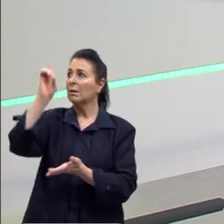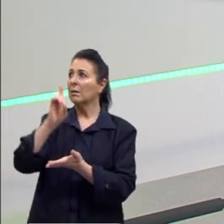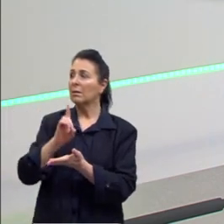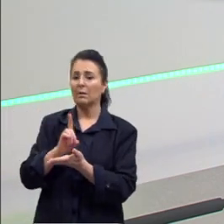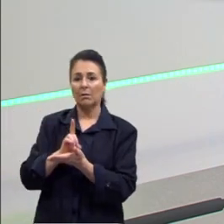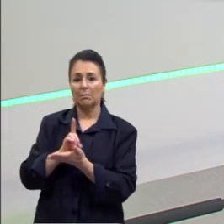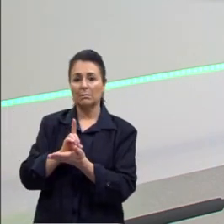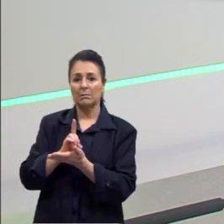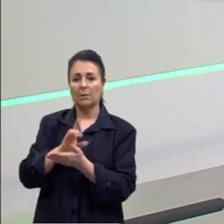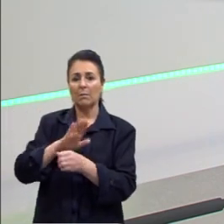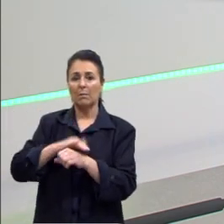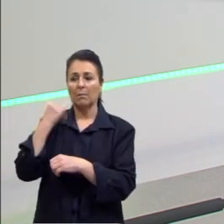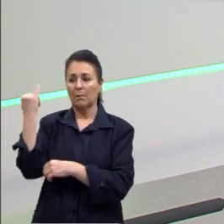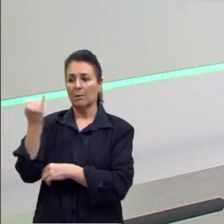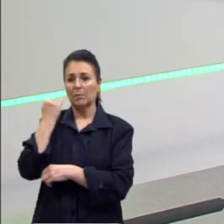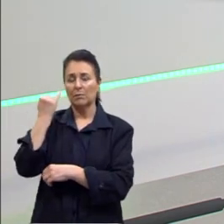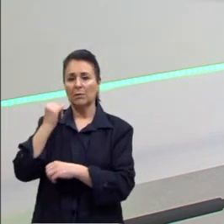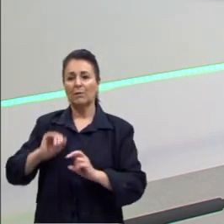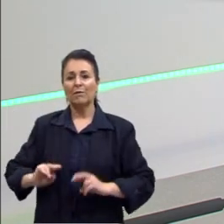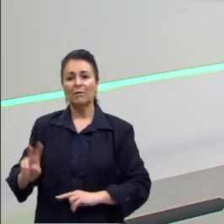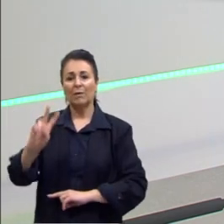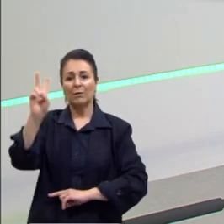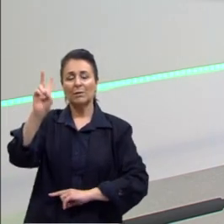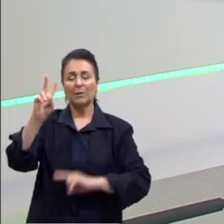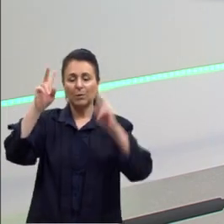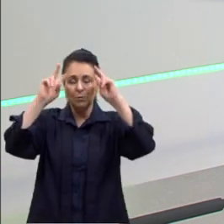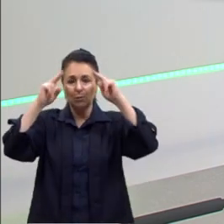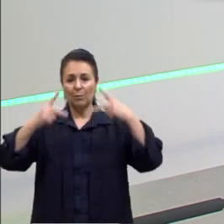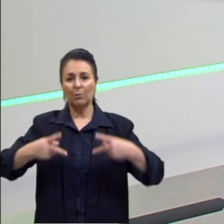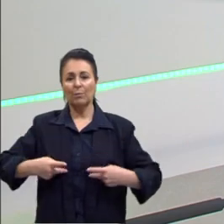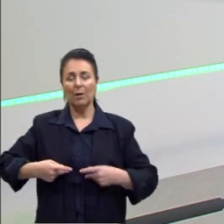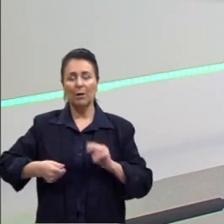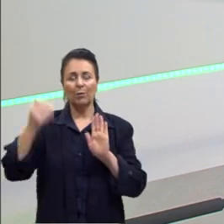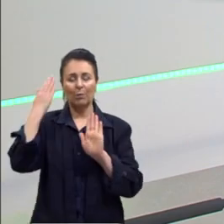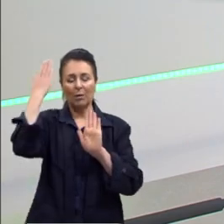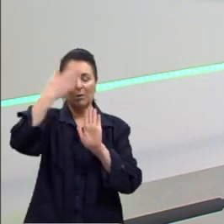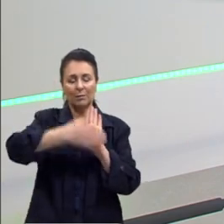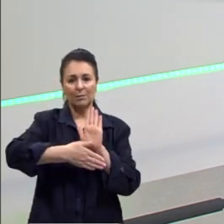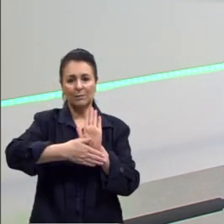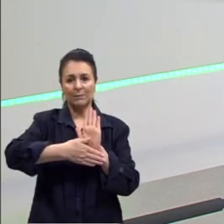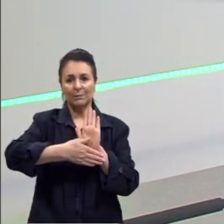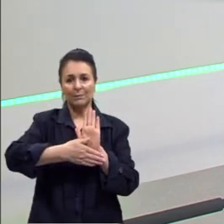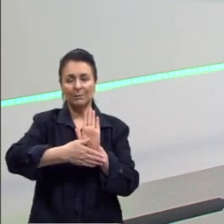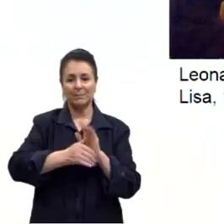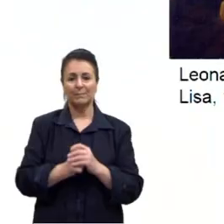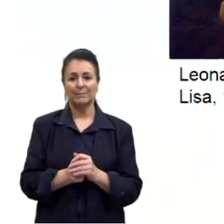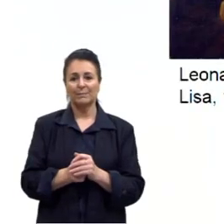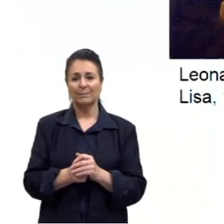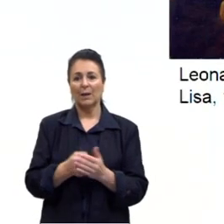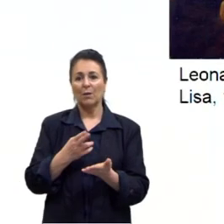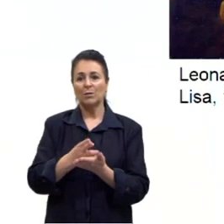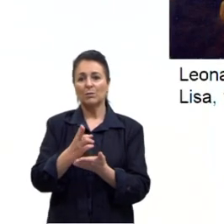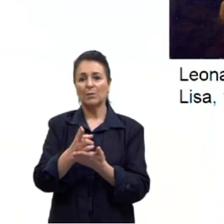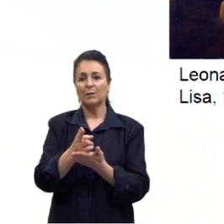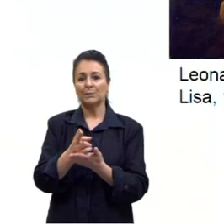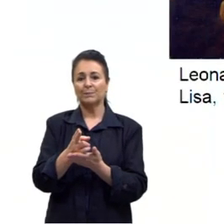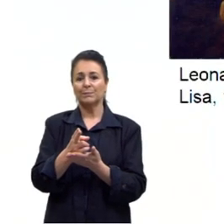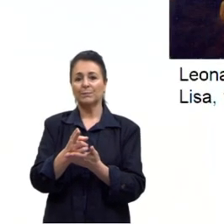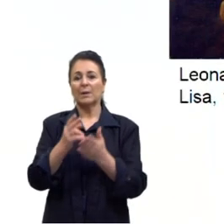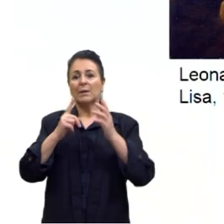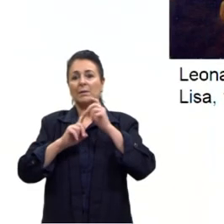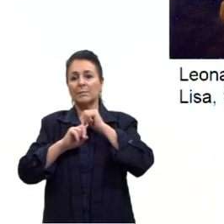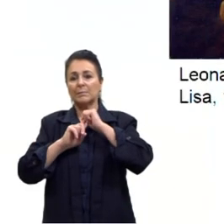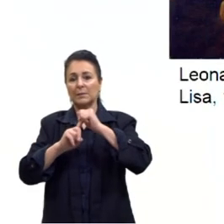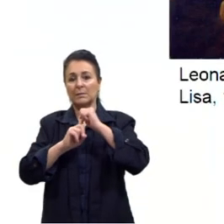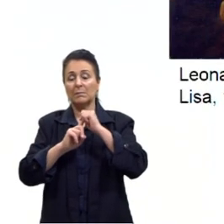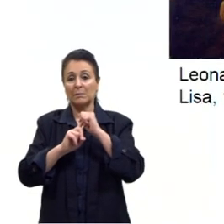assim né valorizando então a figura humana o racionalismo na vamos lá vamos dar uma olhadinha aqui nas